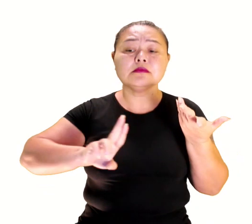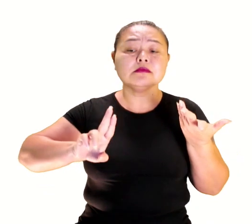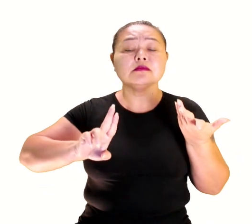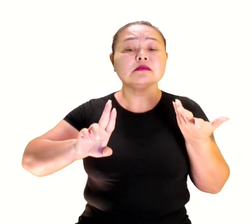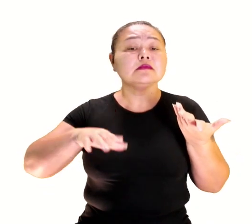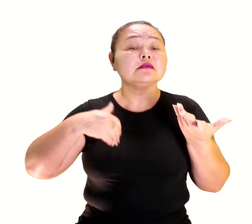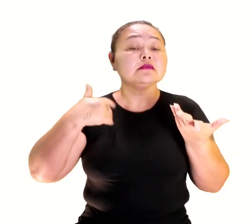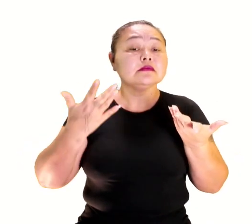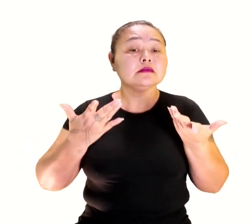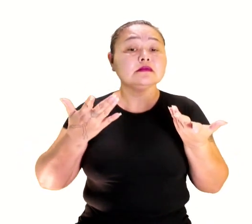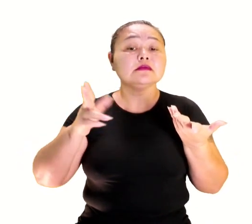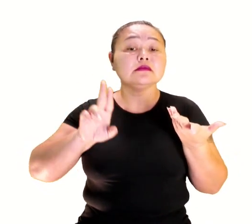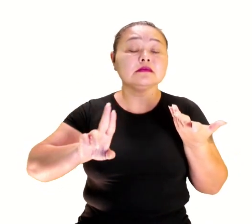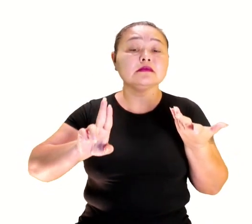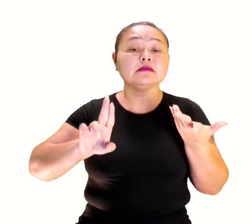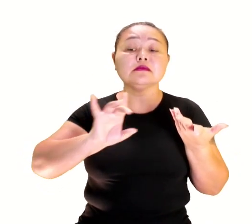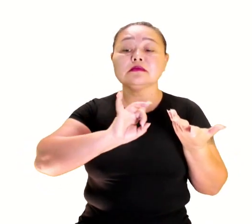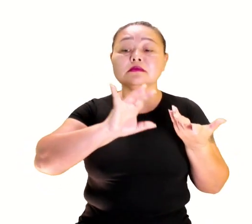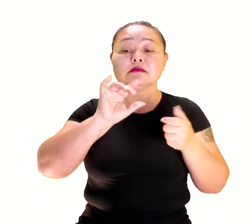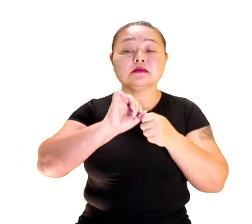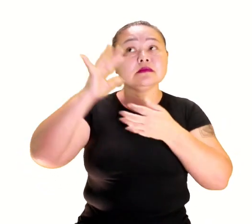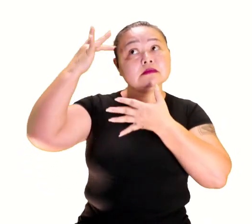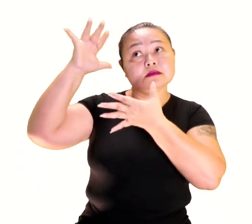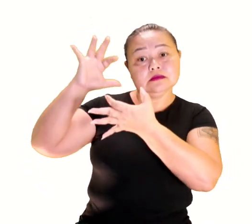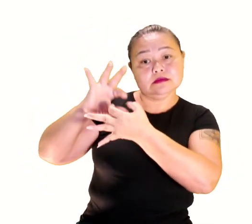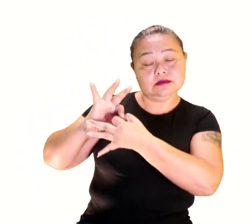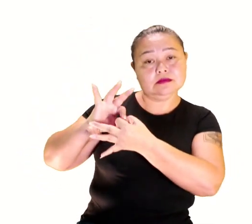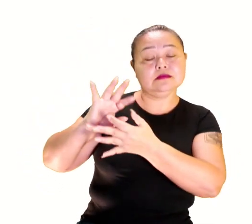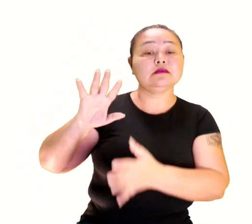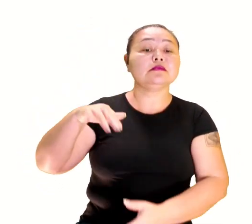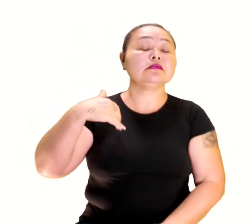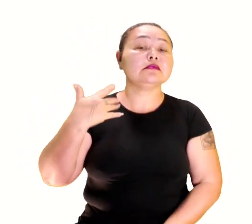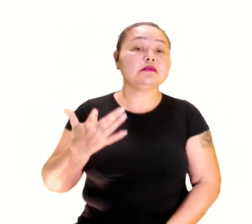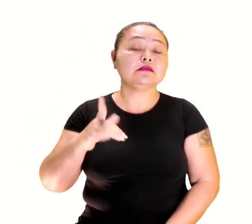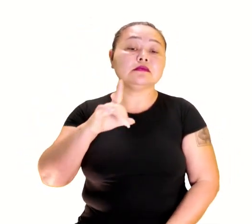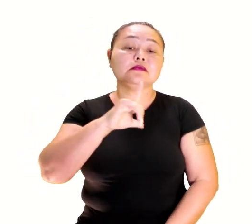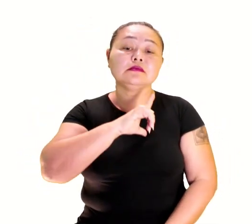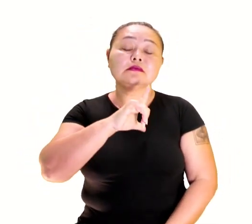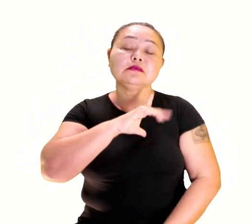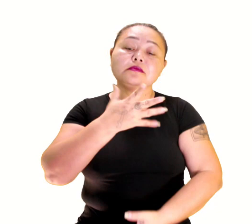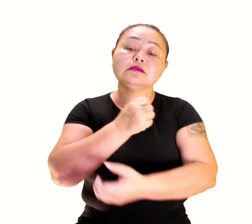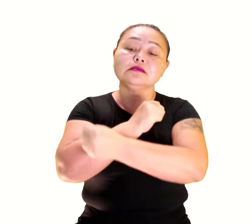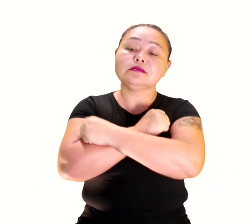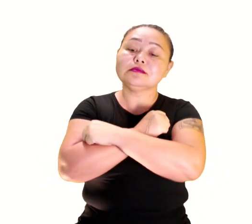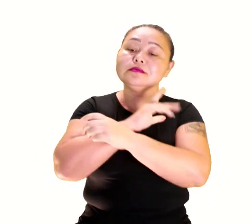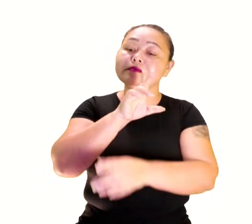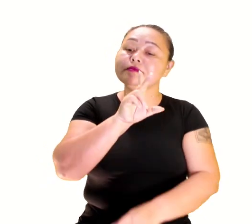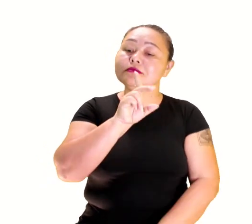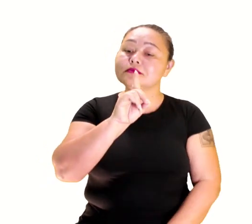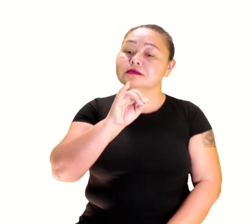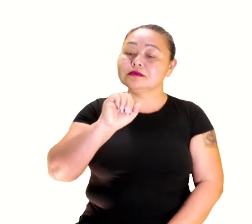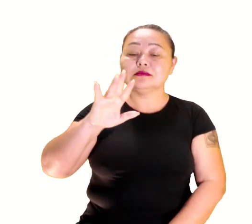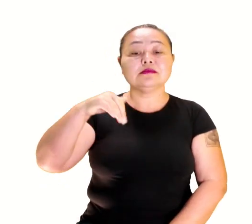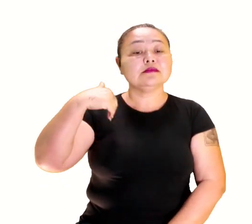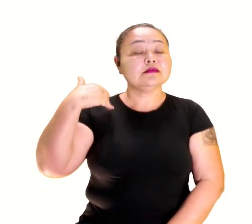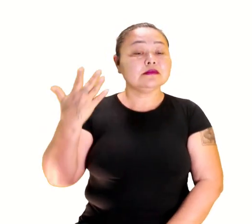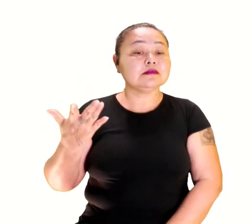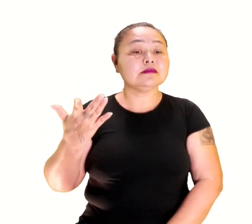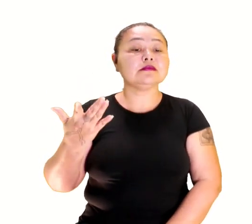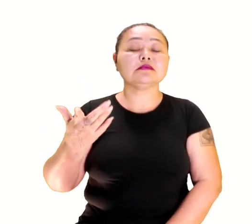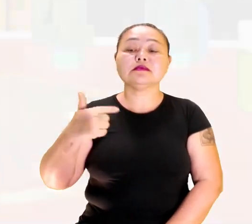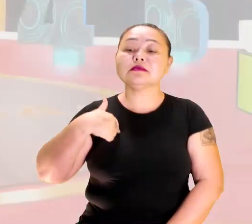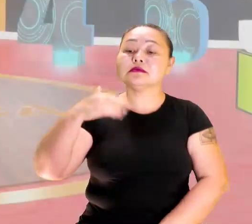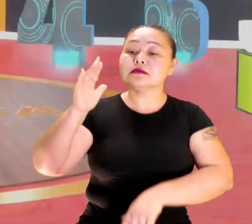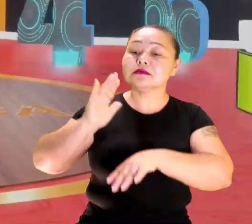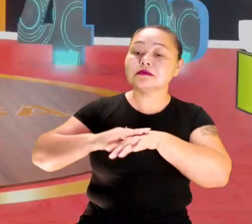método utilizando somente o raciocínio lógico. E aí temos o abraço do dia, né? Com certeza hoje é dia de abraçar mais